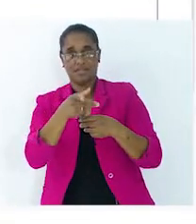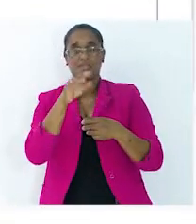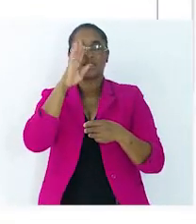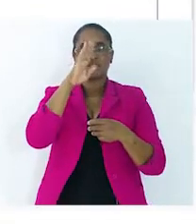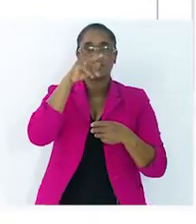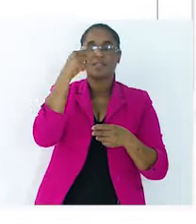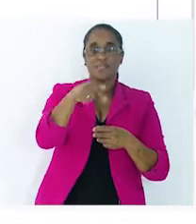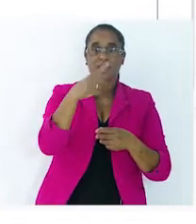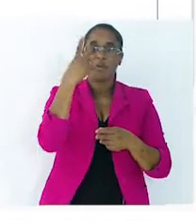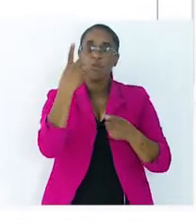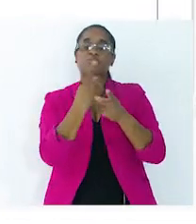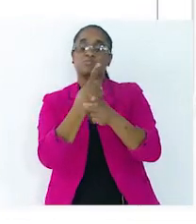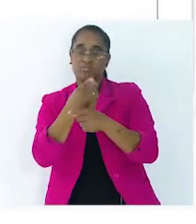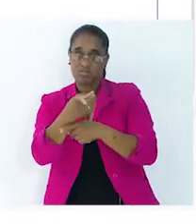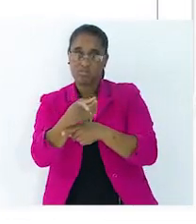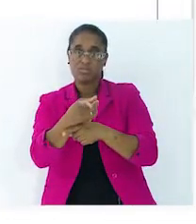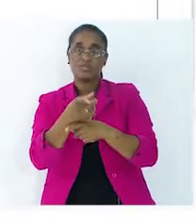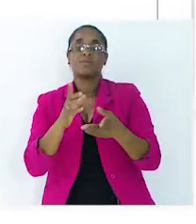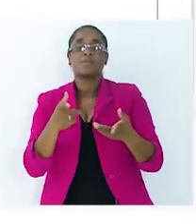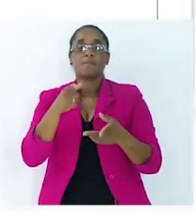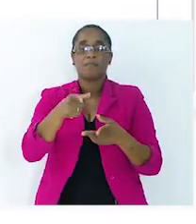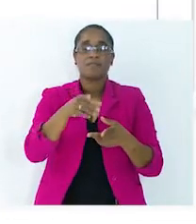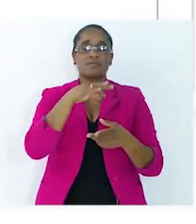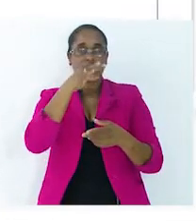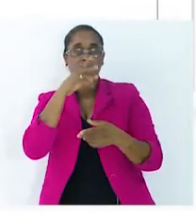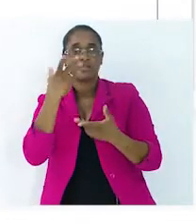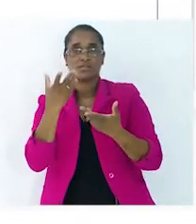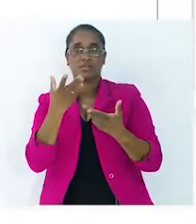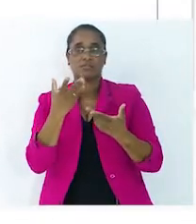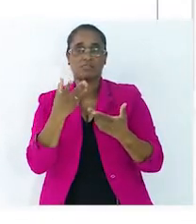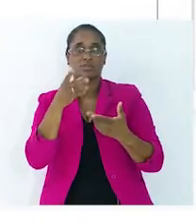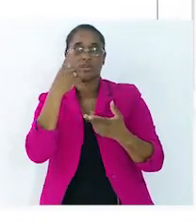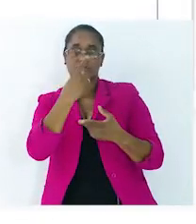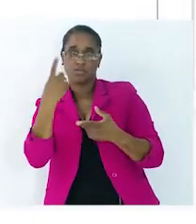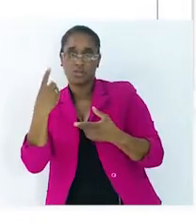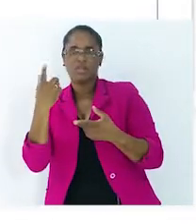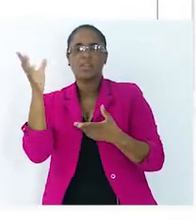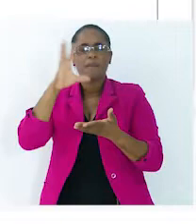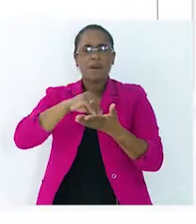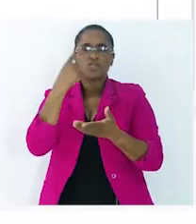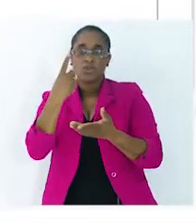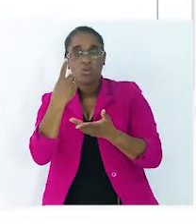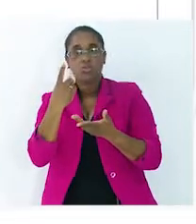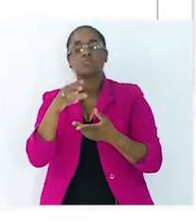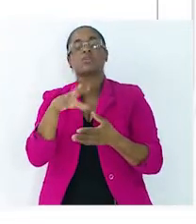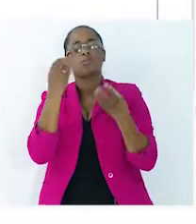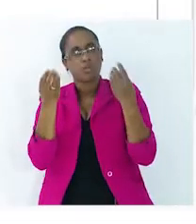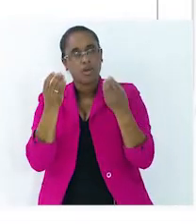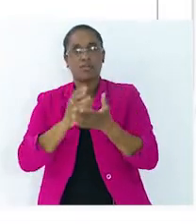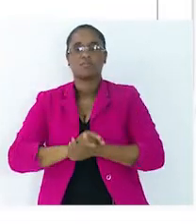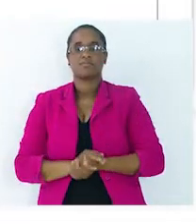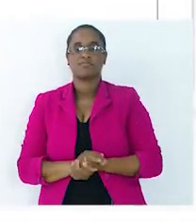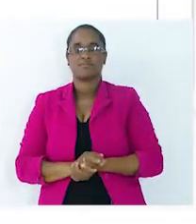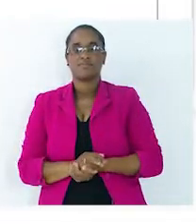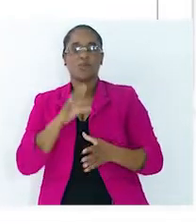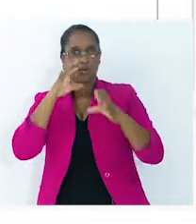tens um elemento, então aquele se refere ao singular. Se tens mais que um elemento, aquele se refere ao plural.